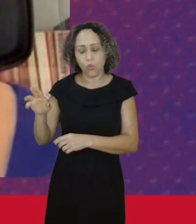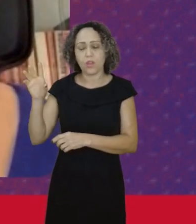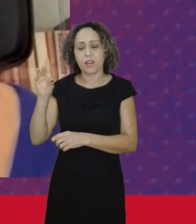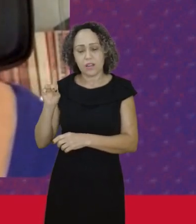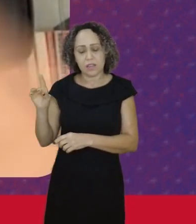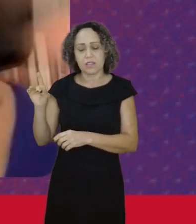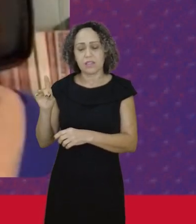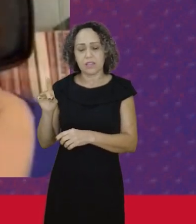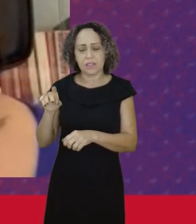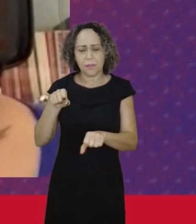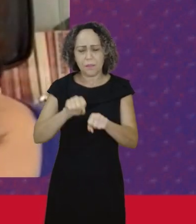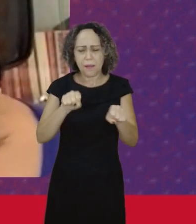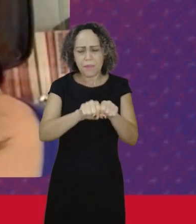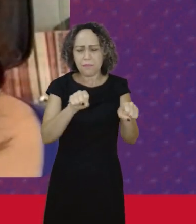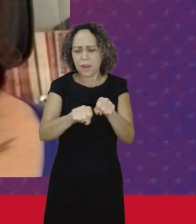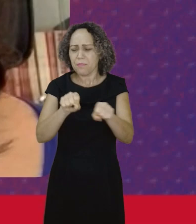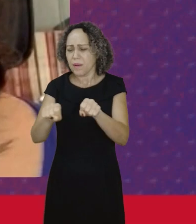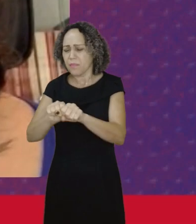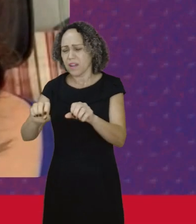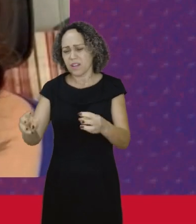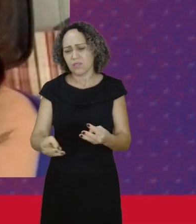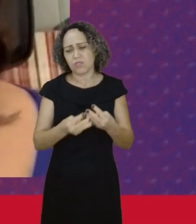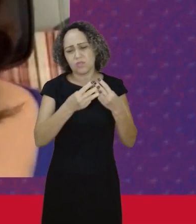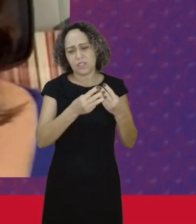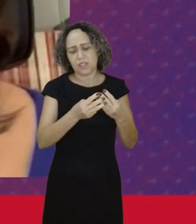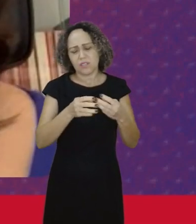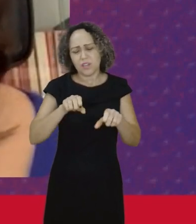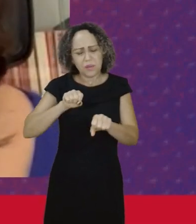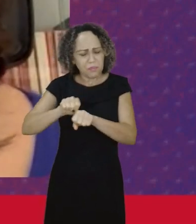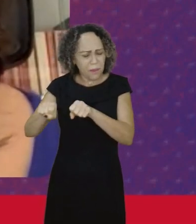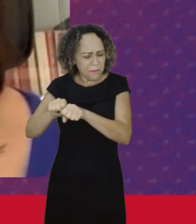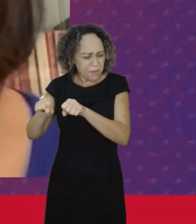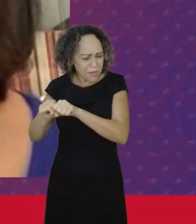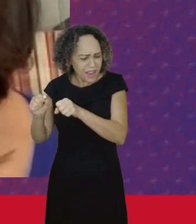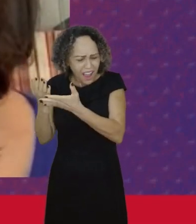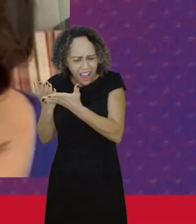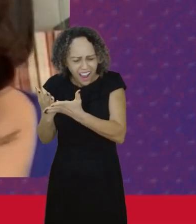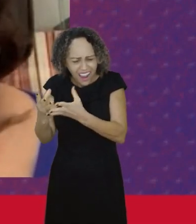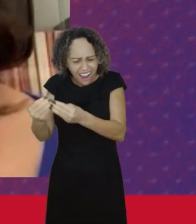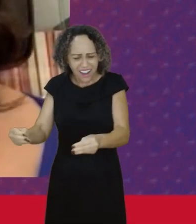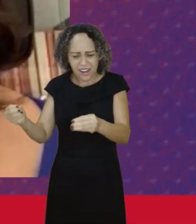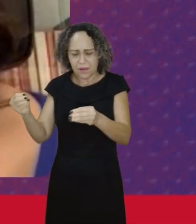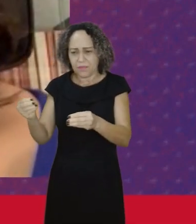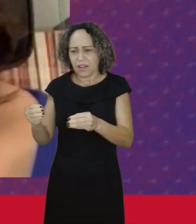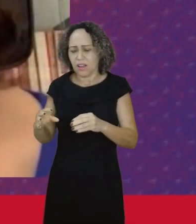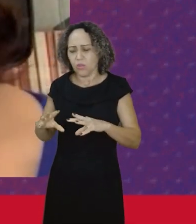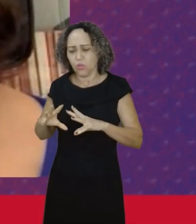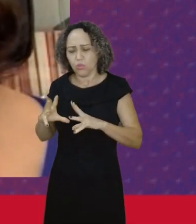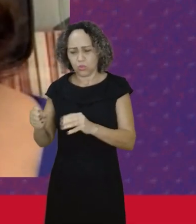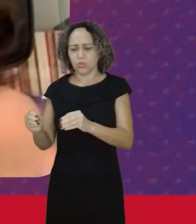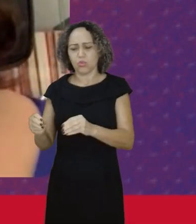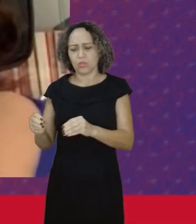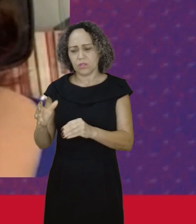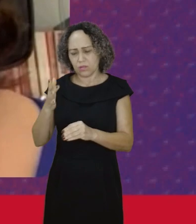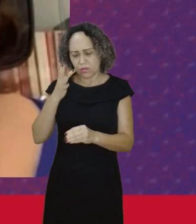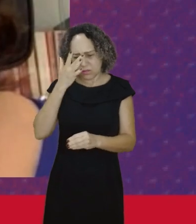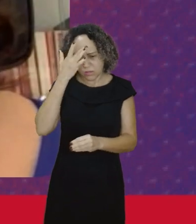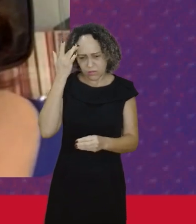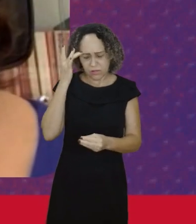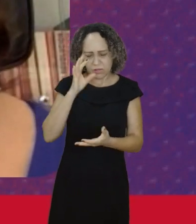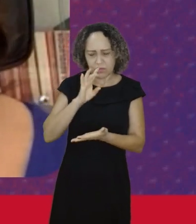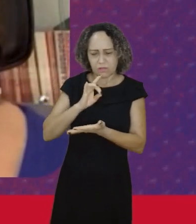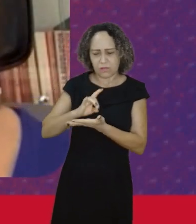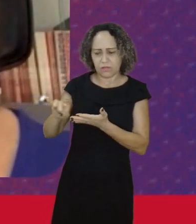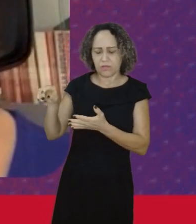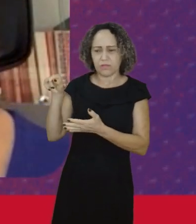para eliminar todos os seus opositores. Os fascistas também. Então, a ciência não é neutra. A escola é um